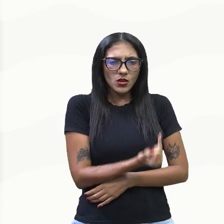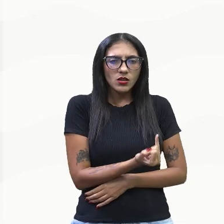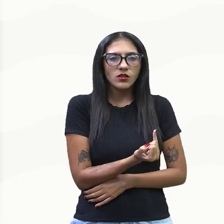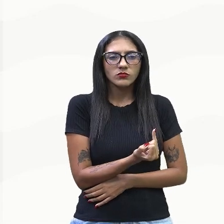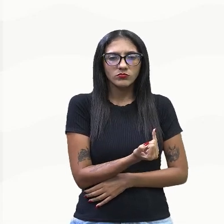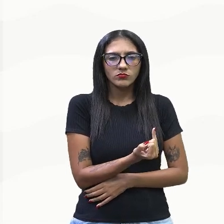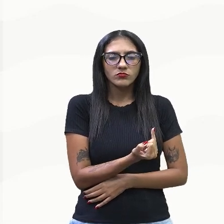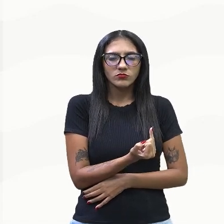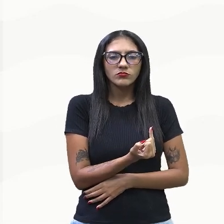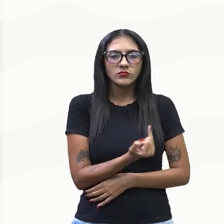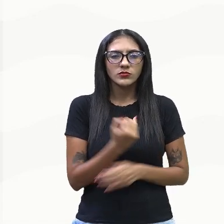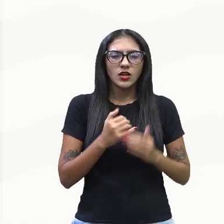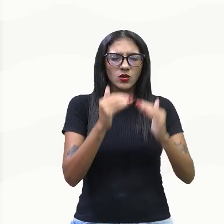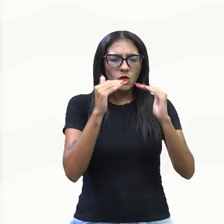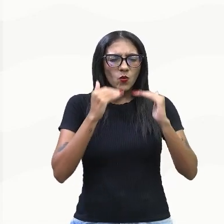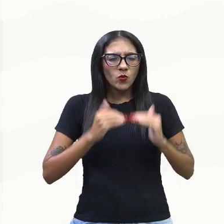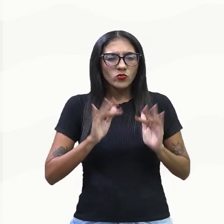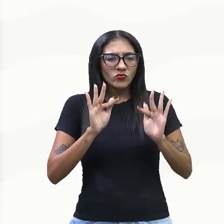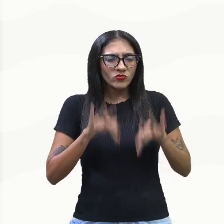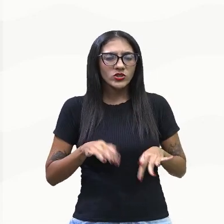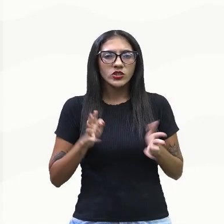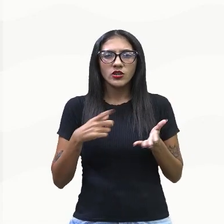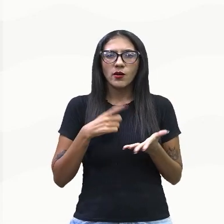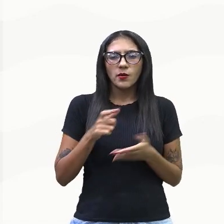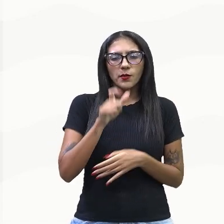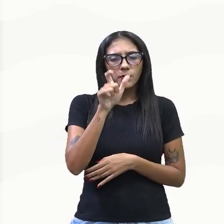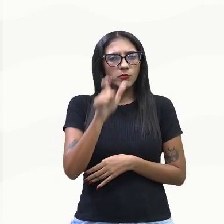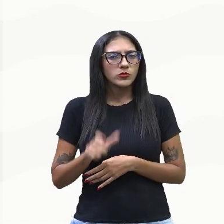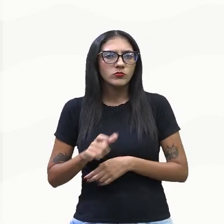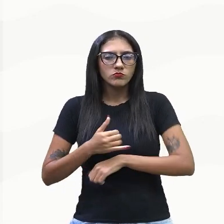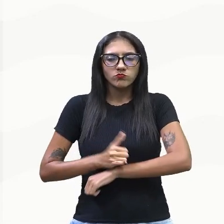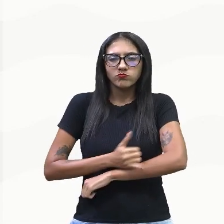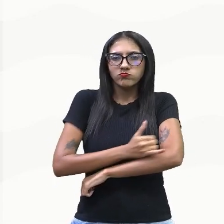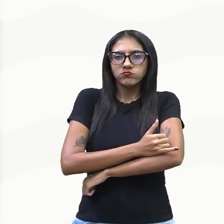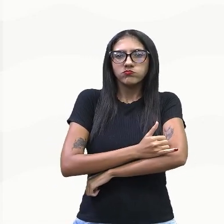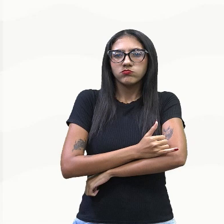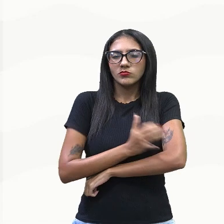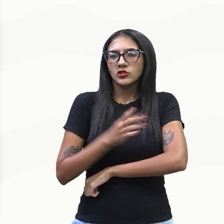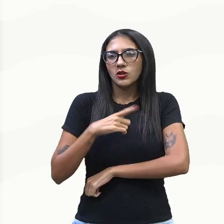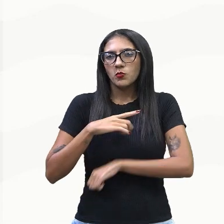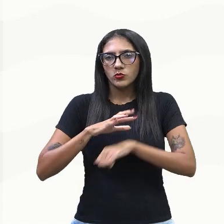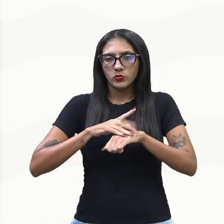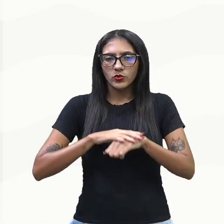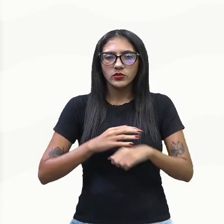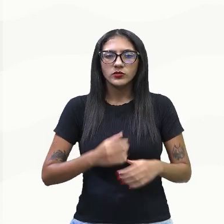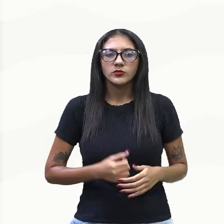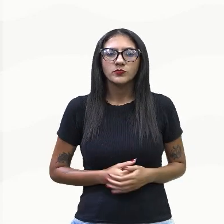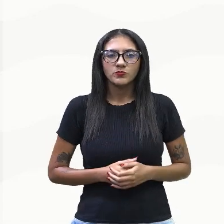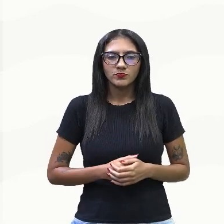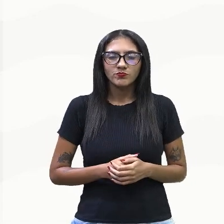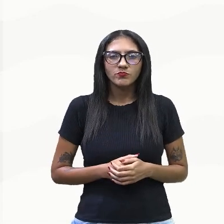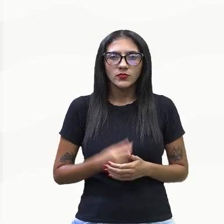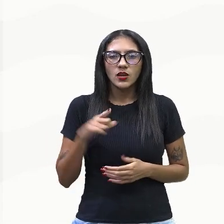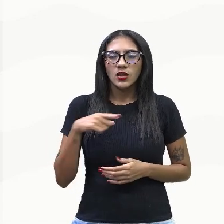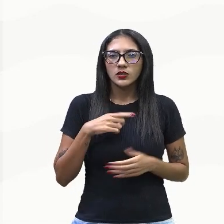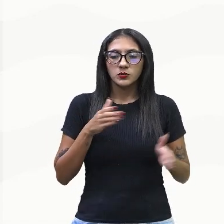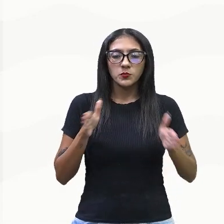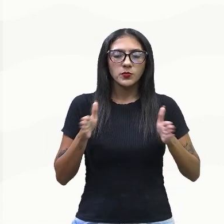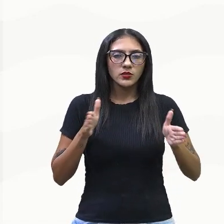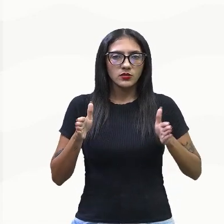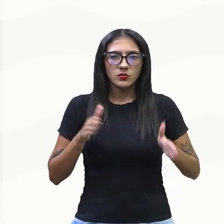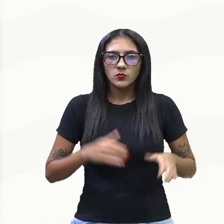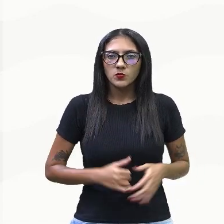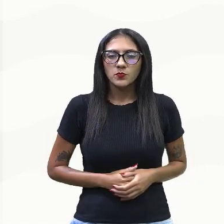era diferente, ok? Já era diferente. É a obesidade mórbida. Vem daqui até aqui. Então, esse é